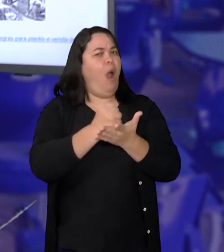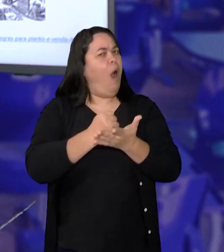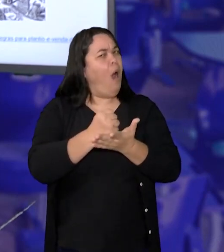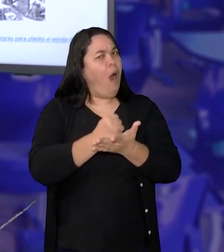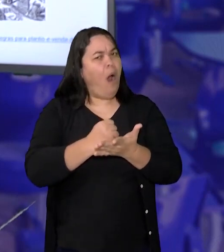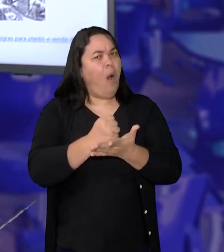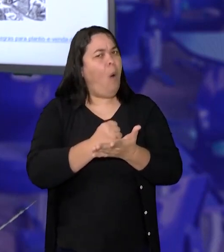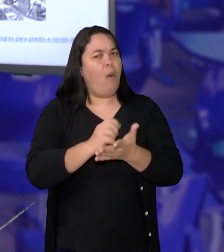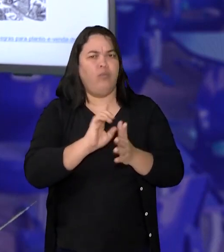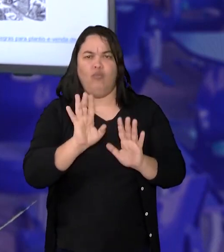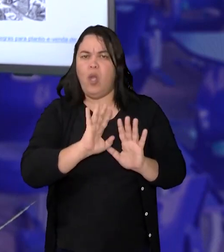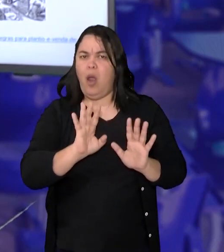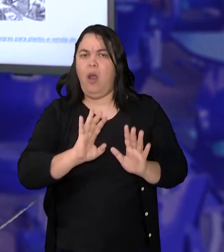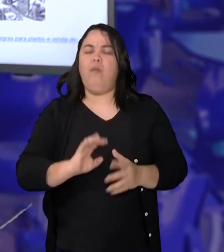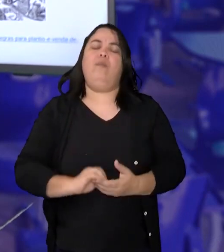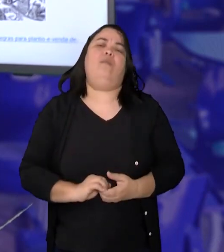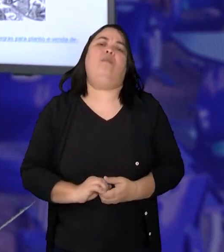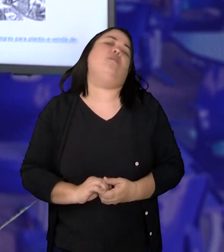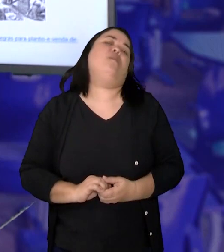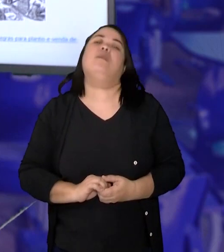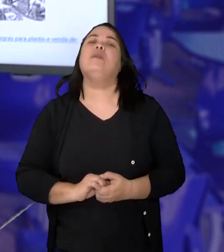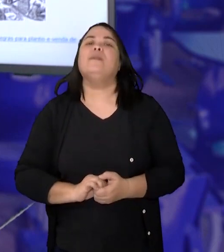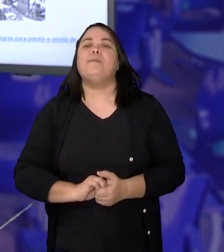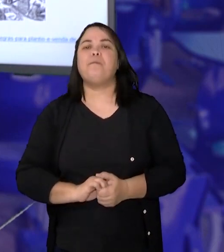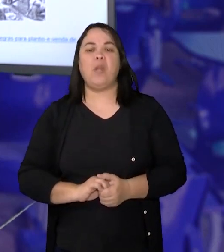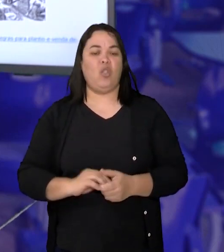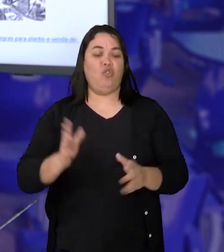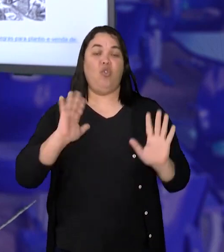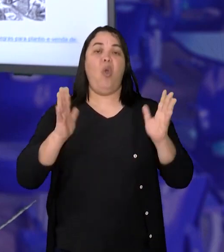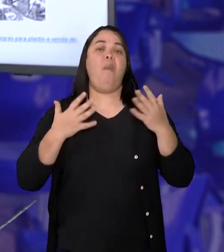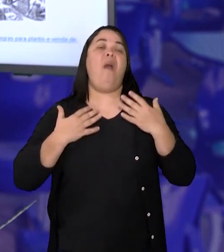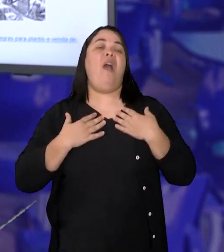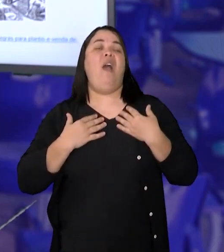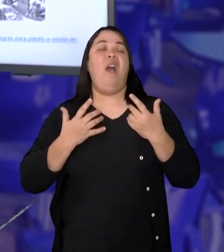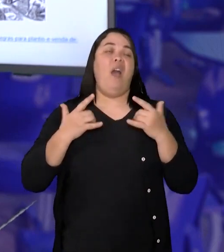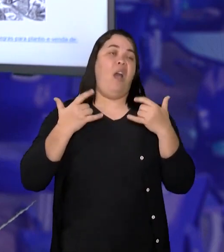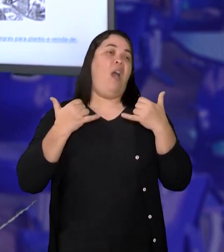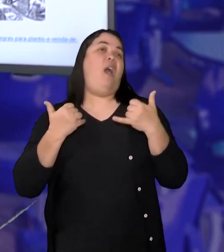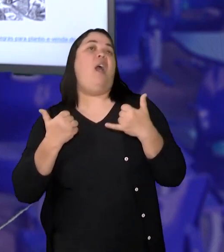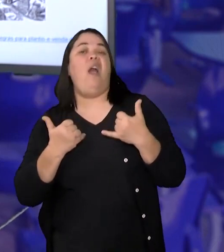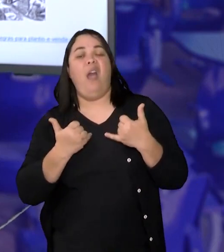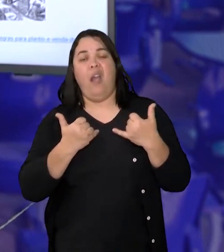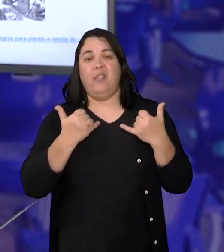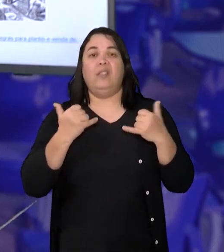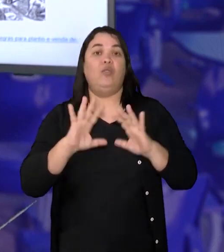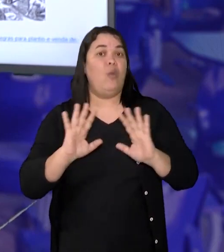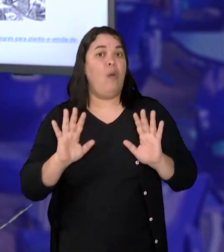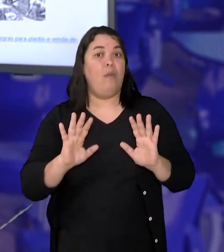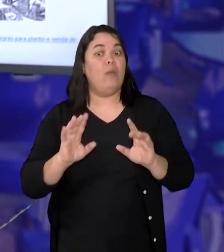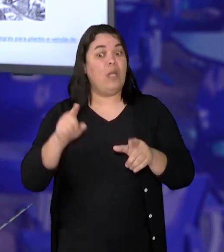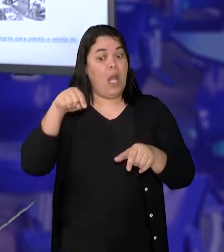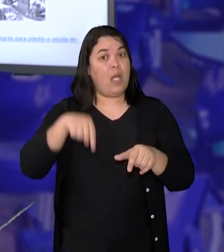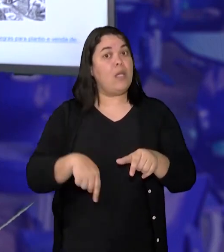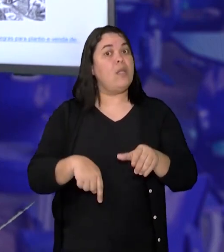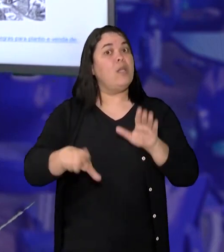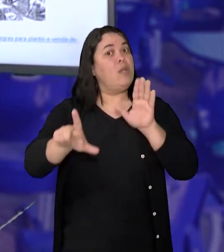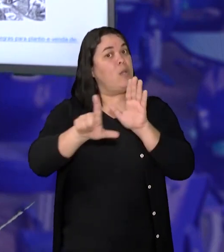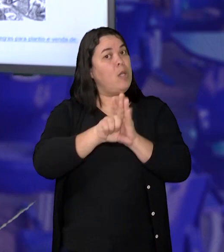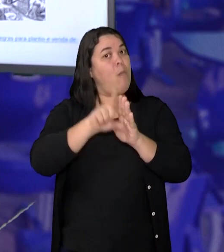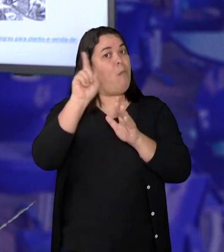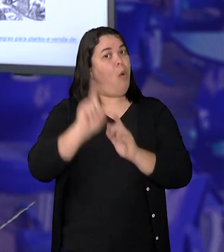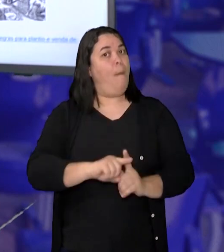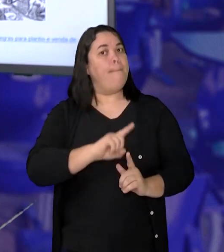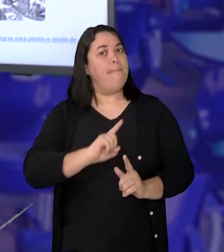uma forma terapêutica. A gente pode estar usando uma forma recreativa e que no Brasil, inclusive, é crime a